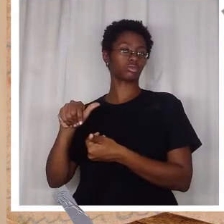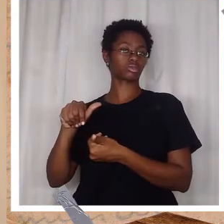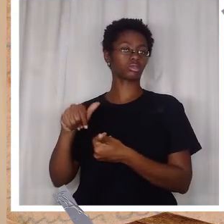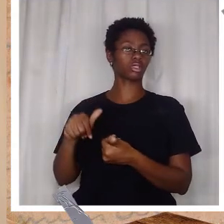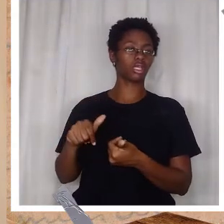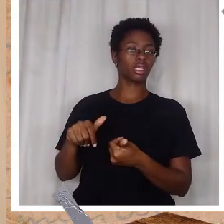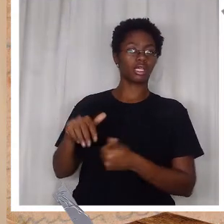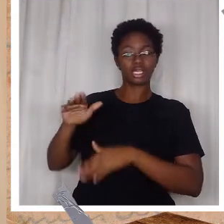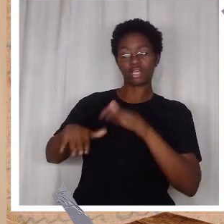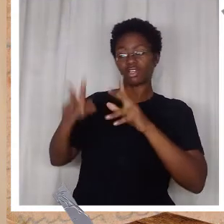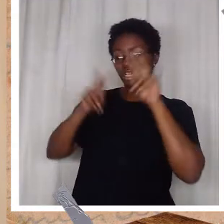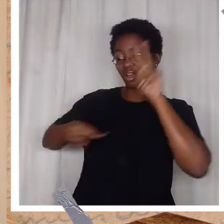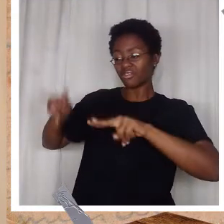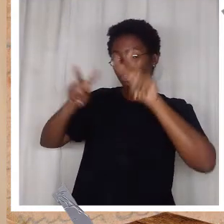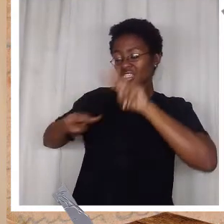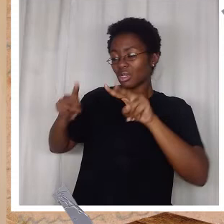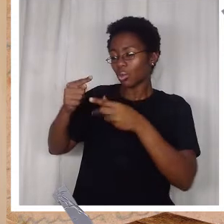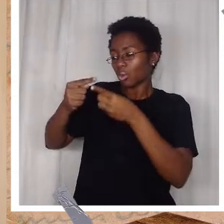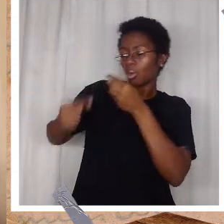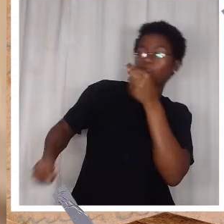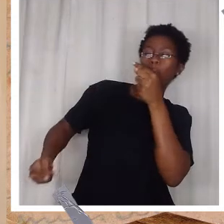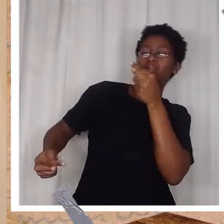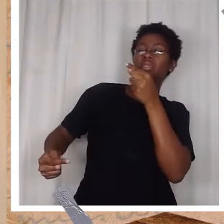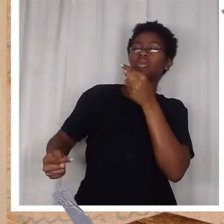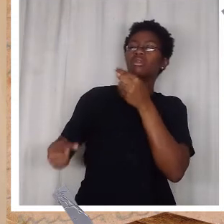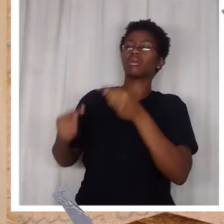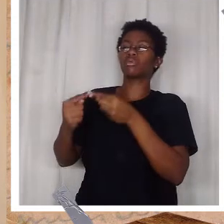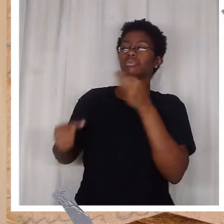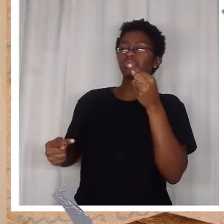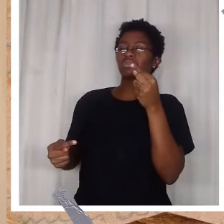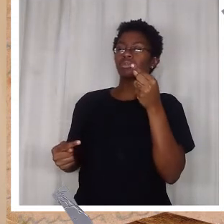em acordo com